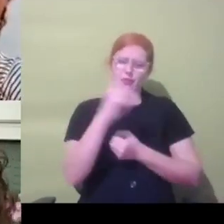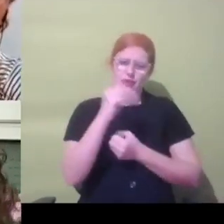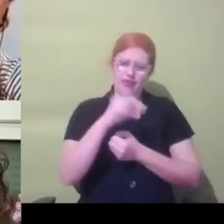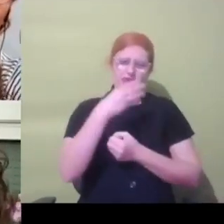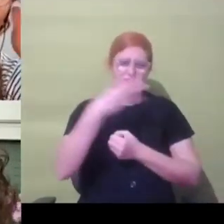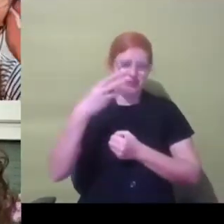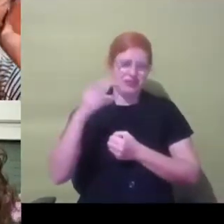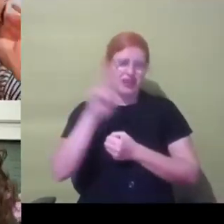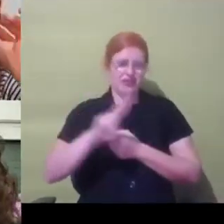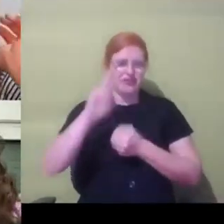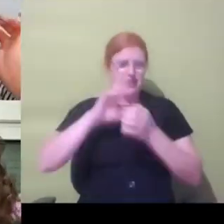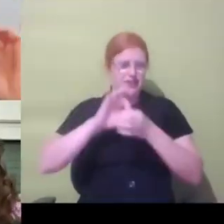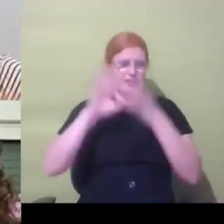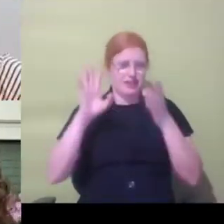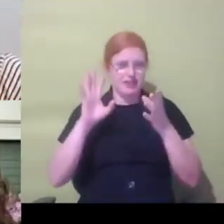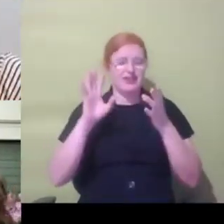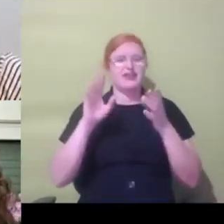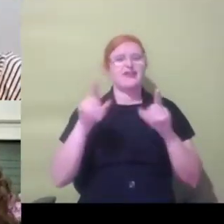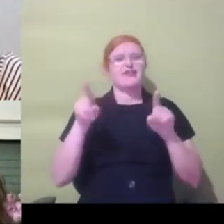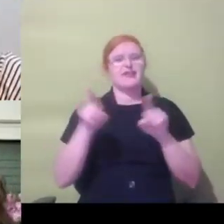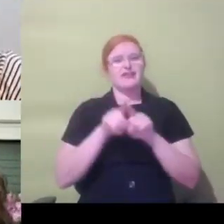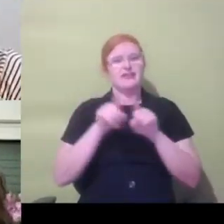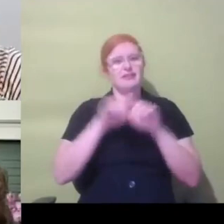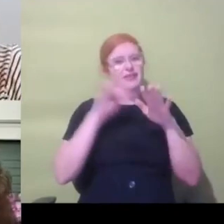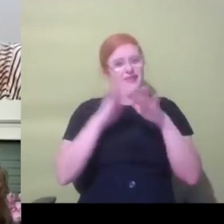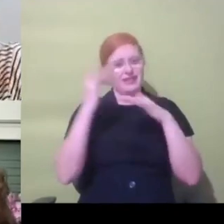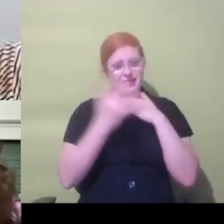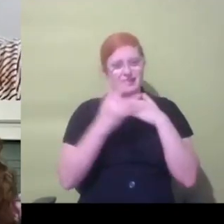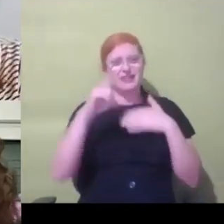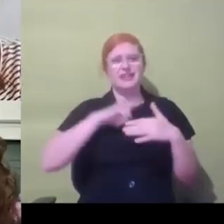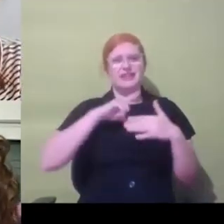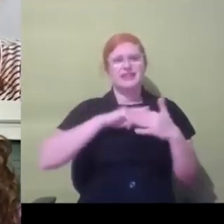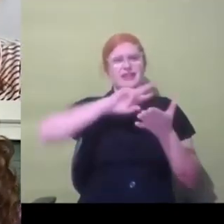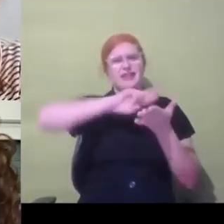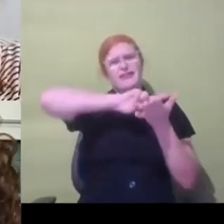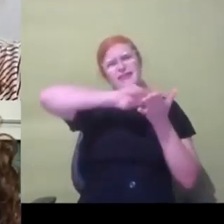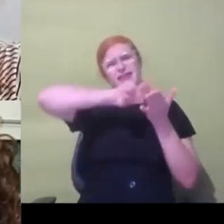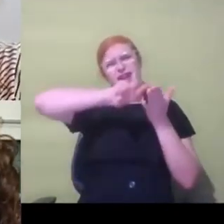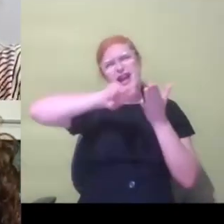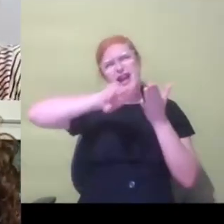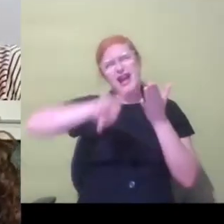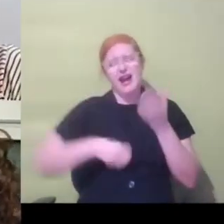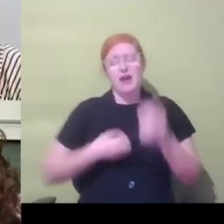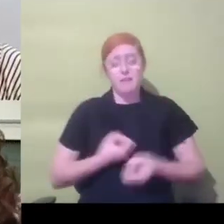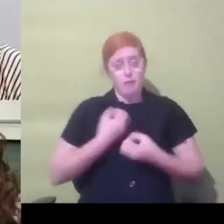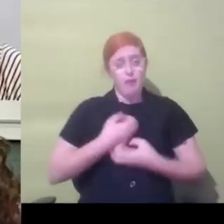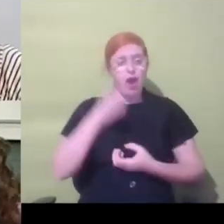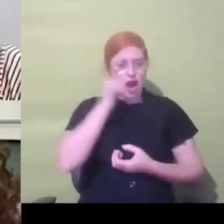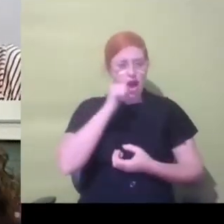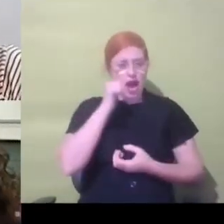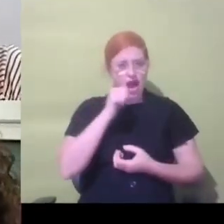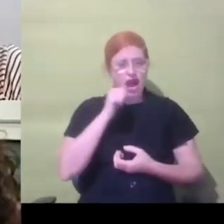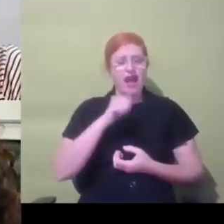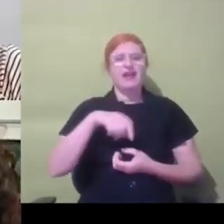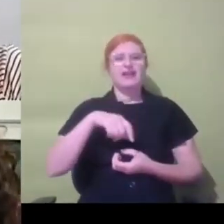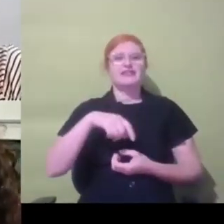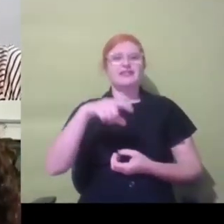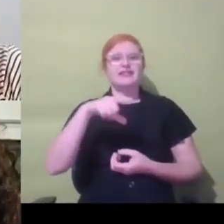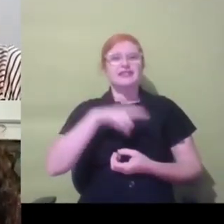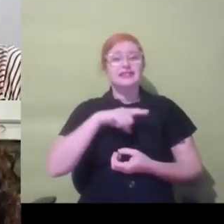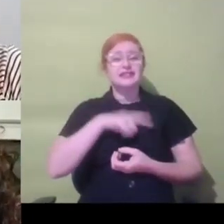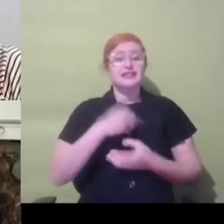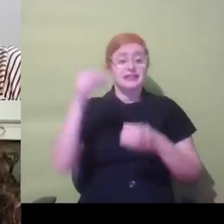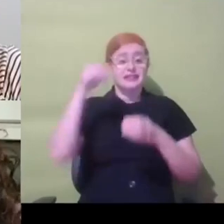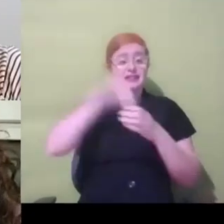Sim. Também, ou na própria rede. Tem uma coleção de outras poetas também, que estão nesse